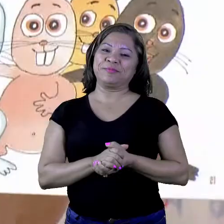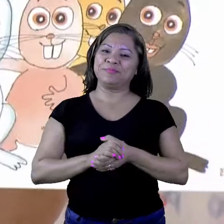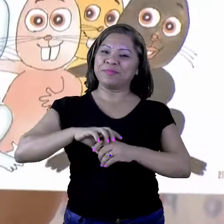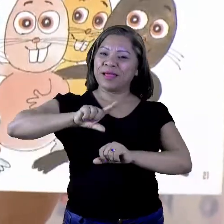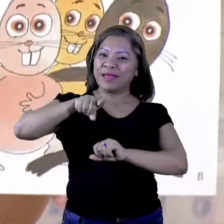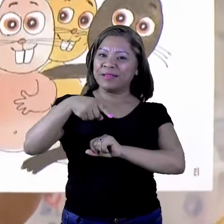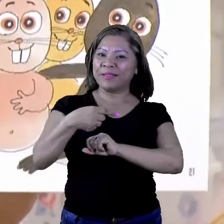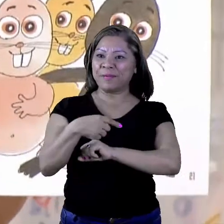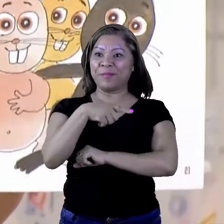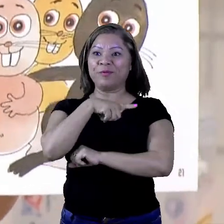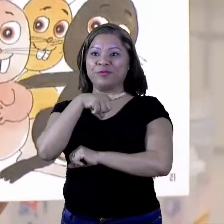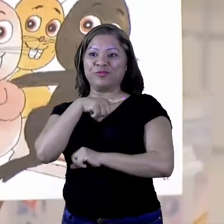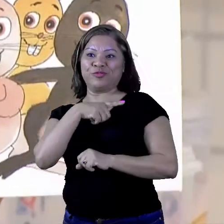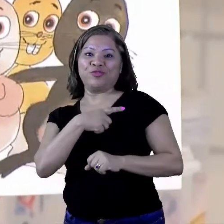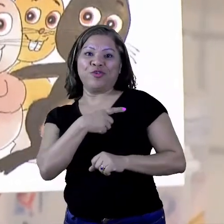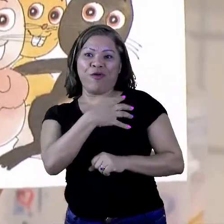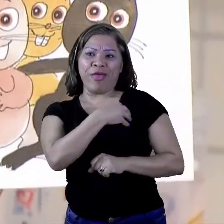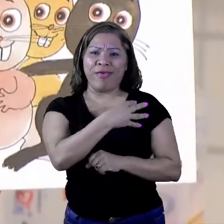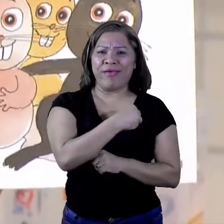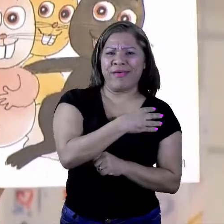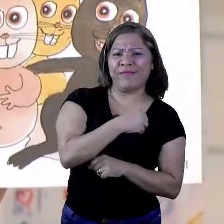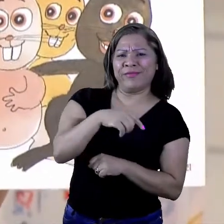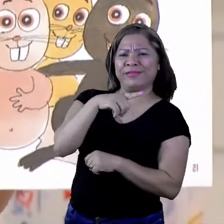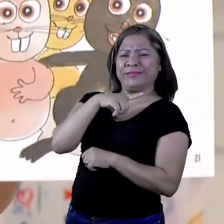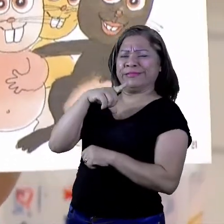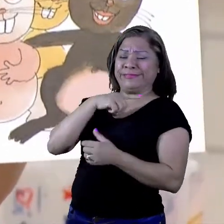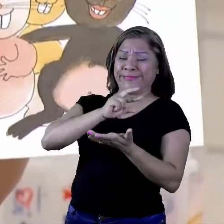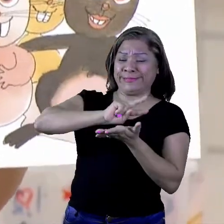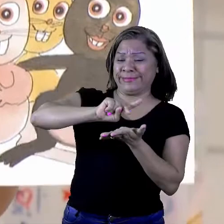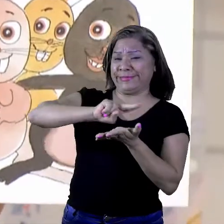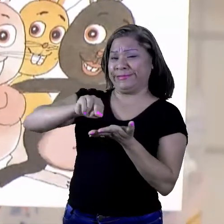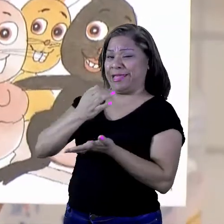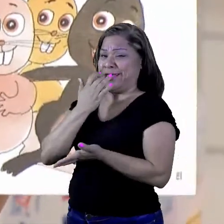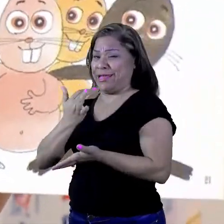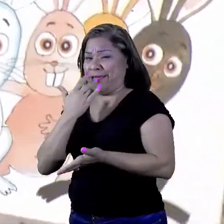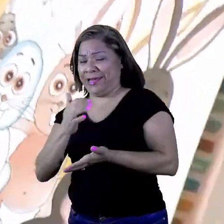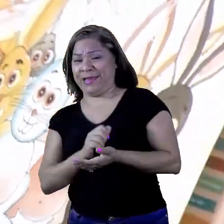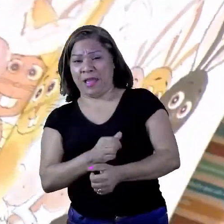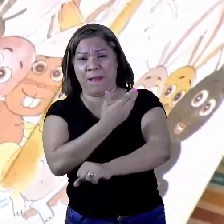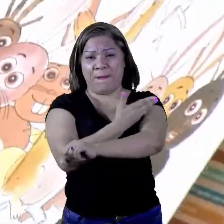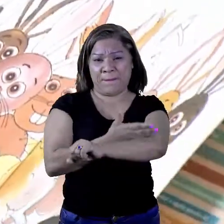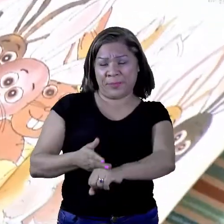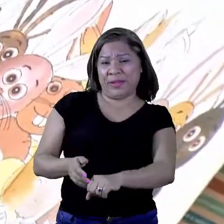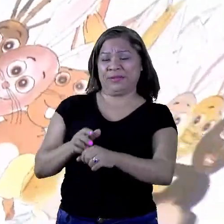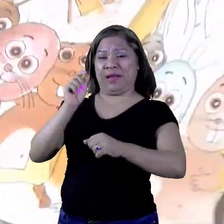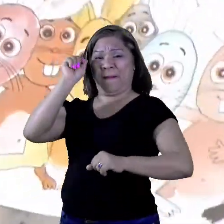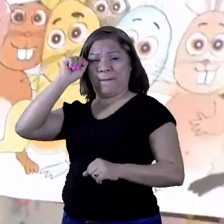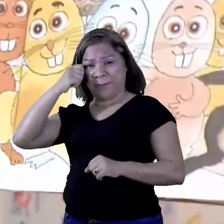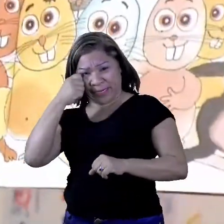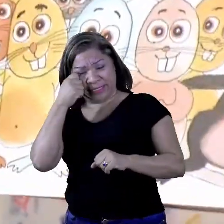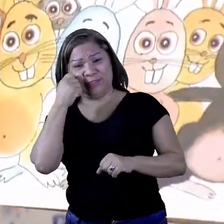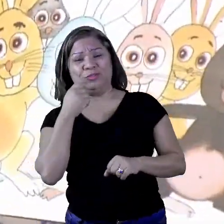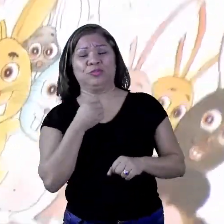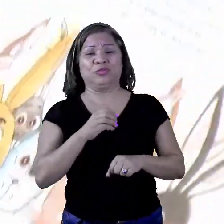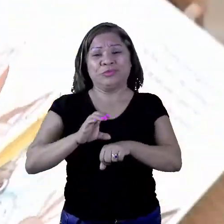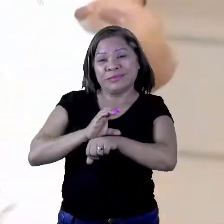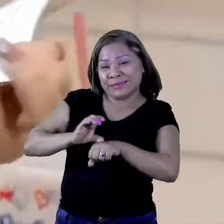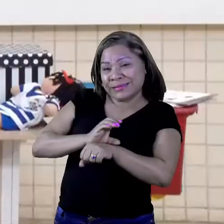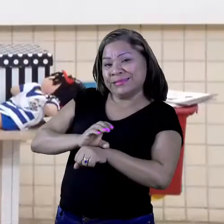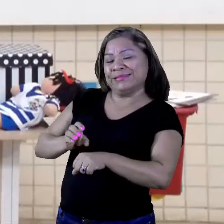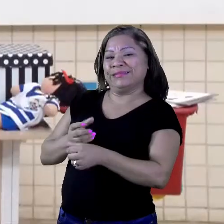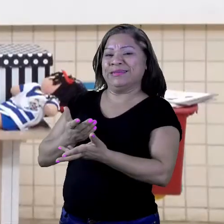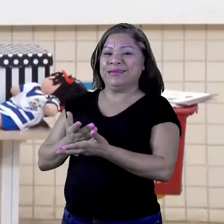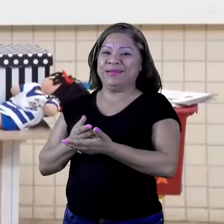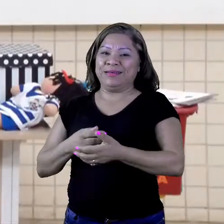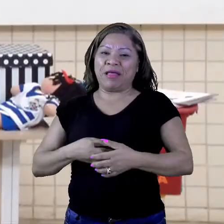seus filhotes, tinha um coelho de todas as cores, branco com preto, preto com branco, amarelado, branquinho,